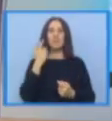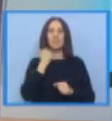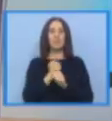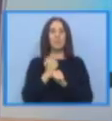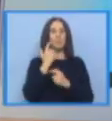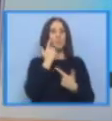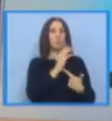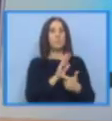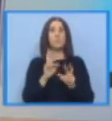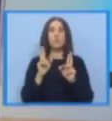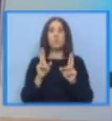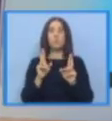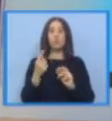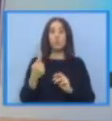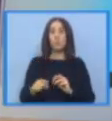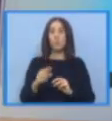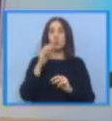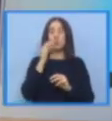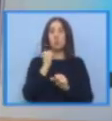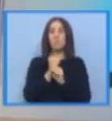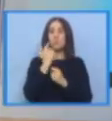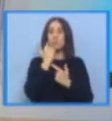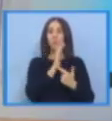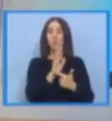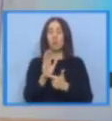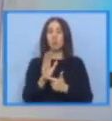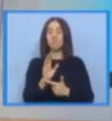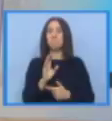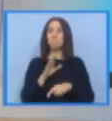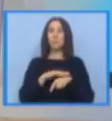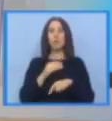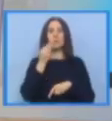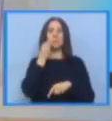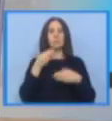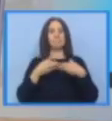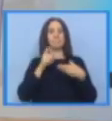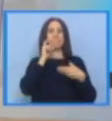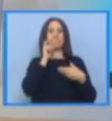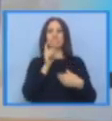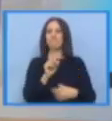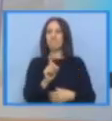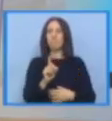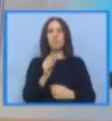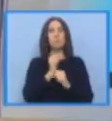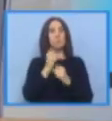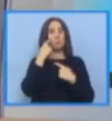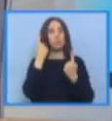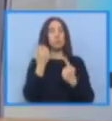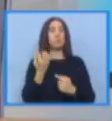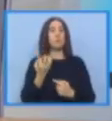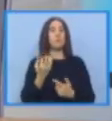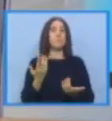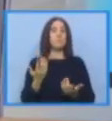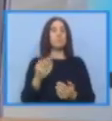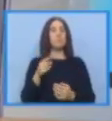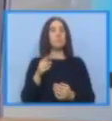trabalho. Esperemos que não seja só a mostrar trabalho por razões corporativas, seja a mostrar trabalho porque, de facto,